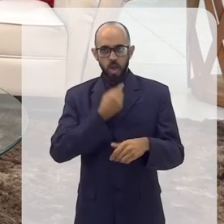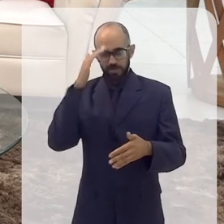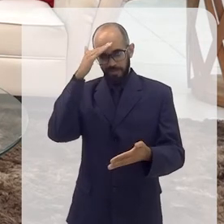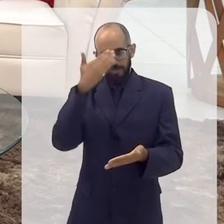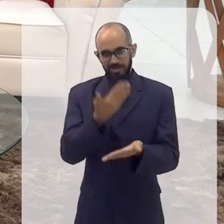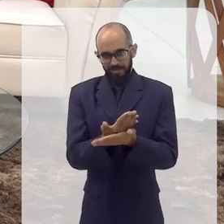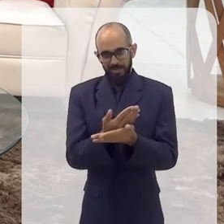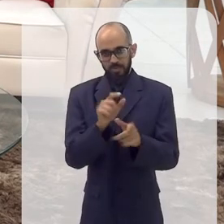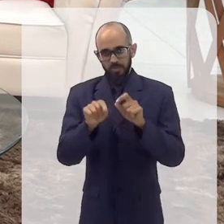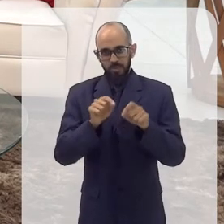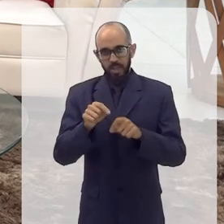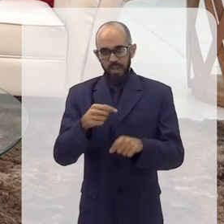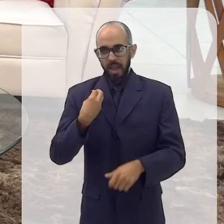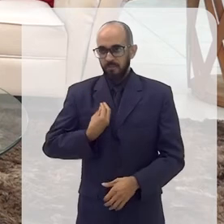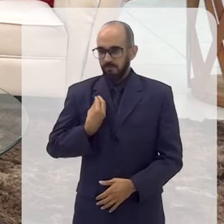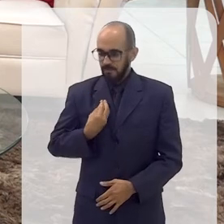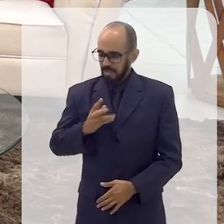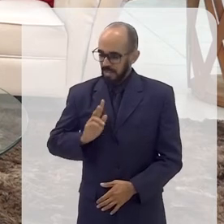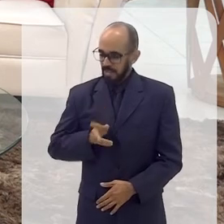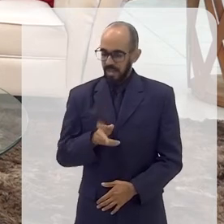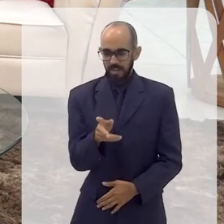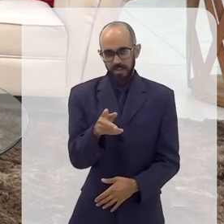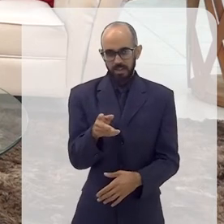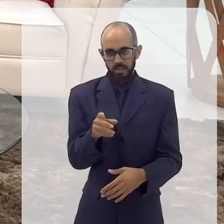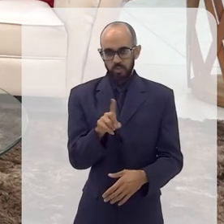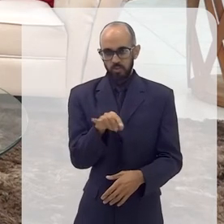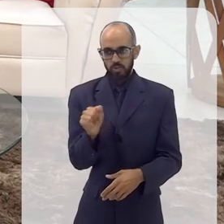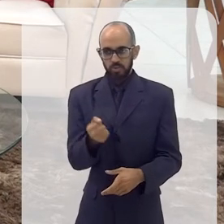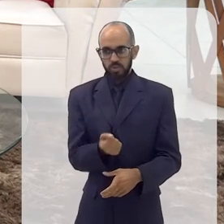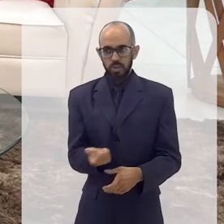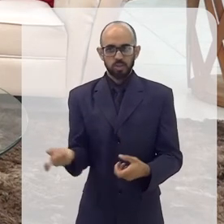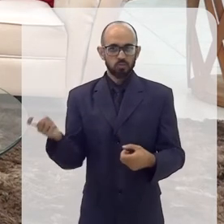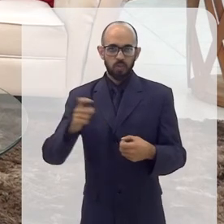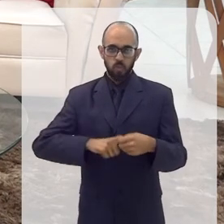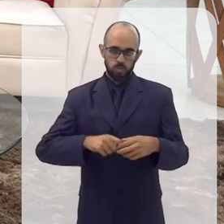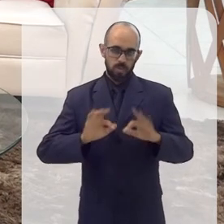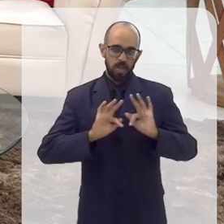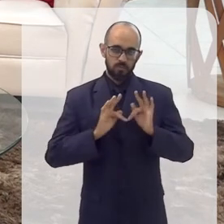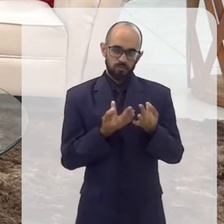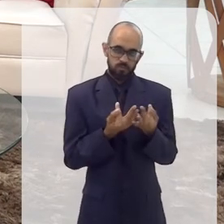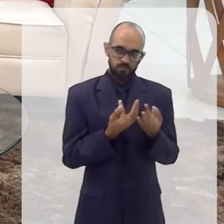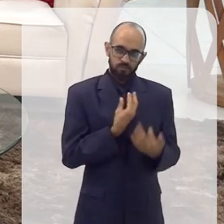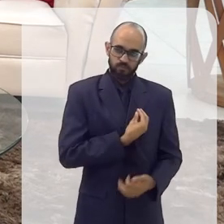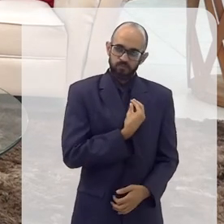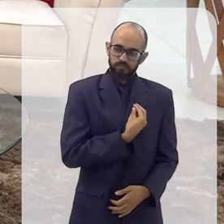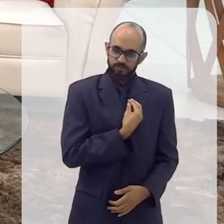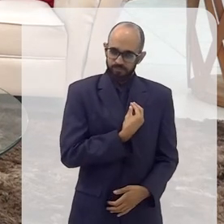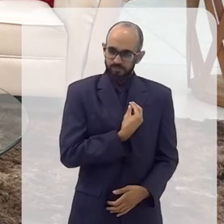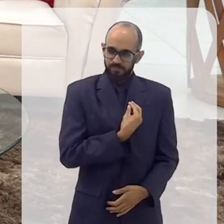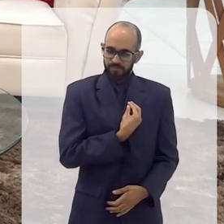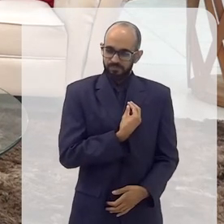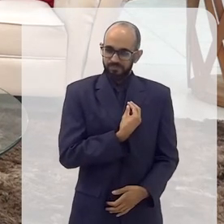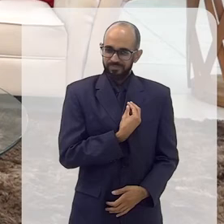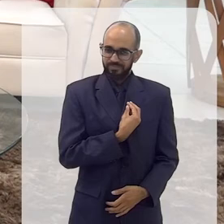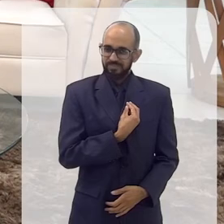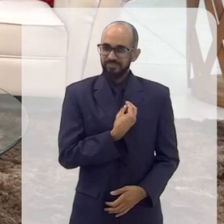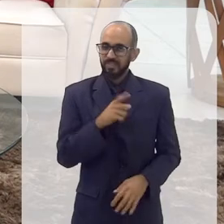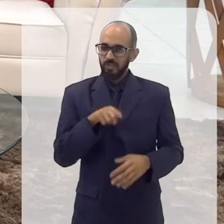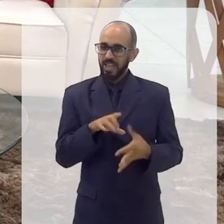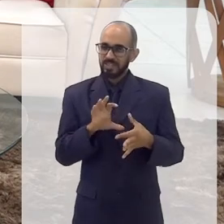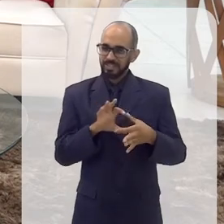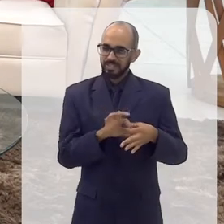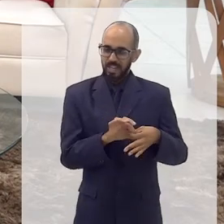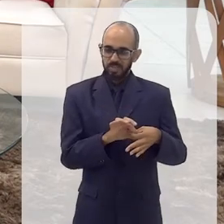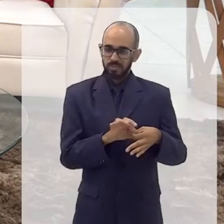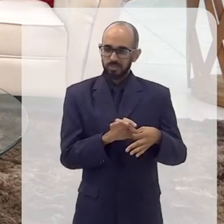nós acreditamos na vida eterna e que um dia nós viveremos novamente em famílias. Então, são esses